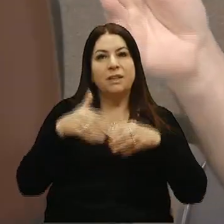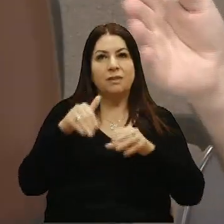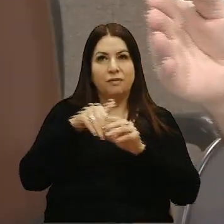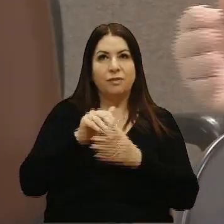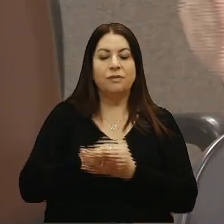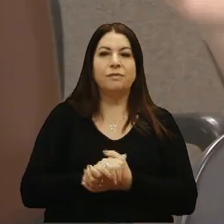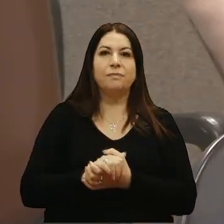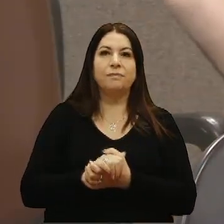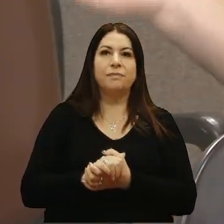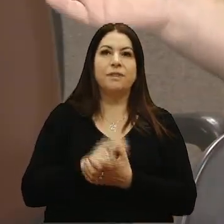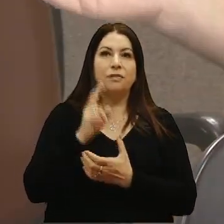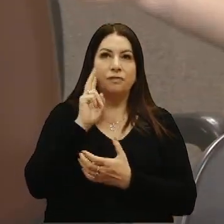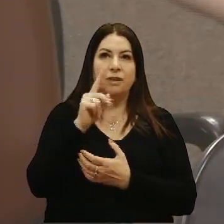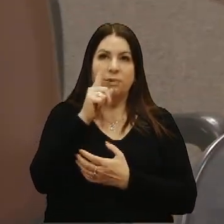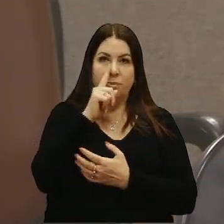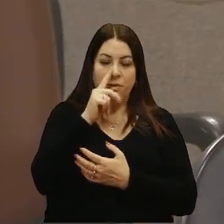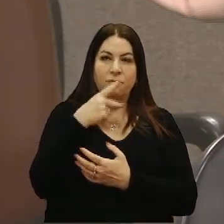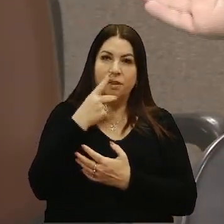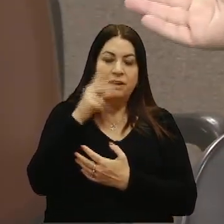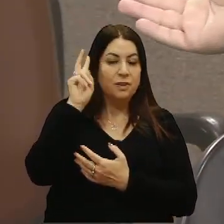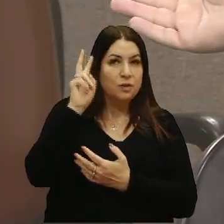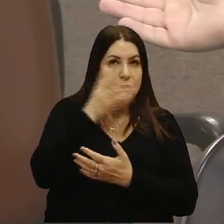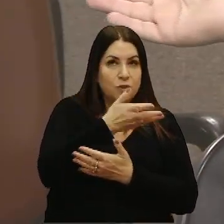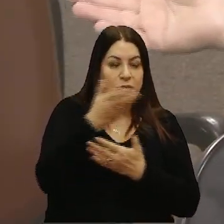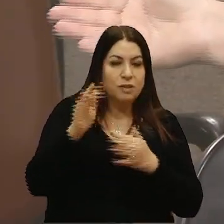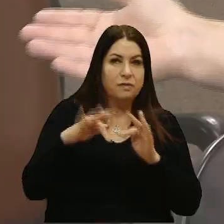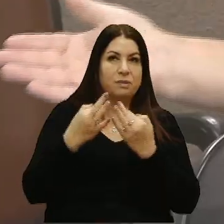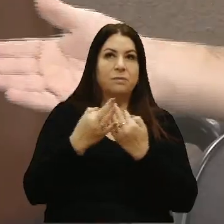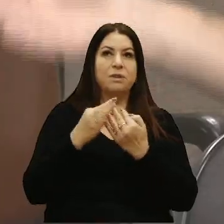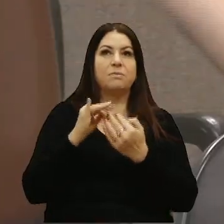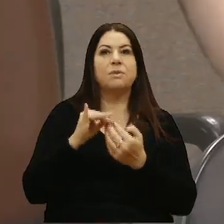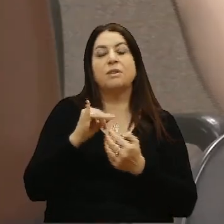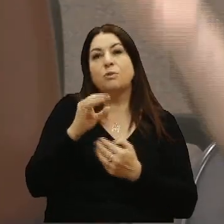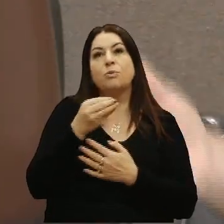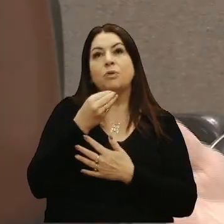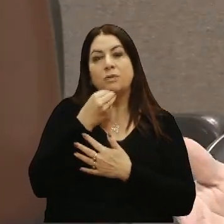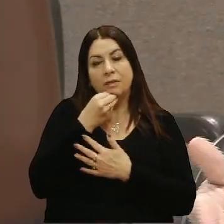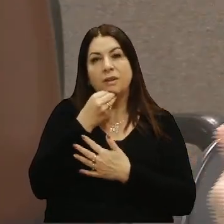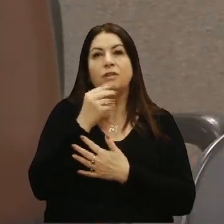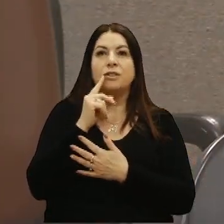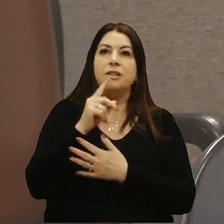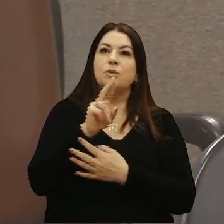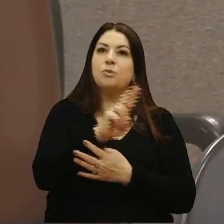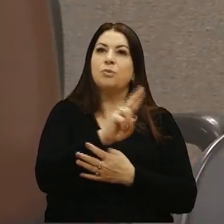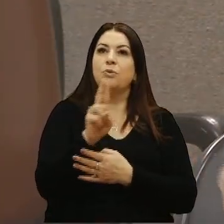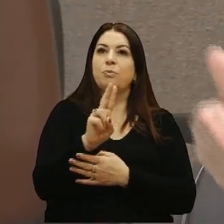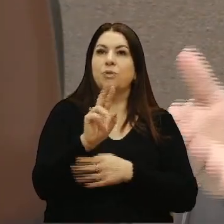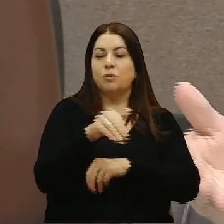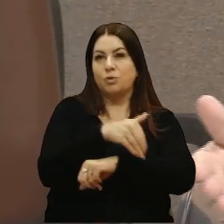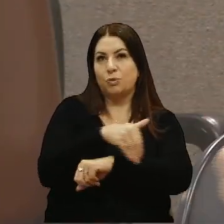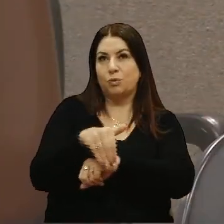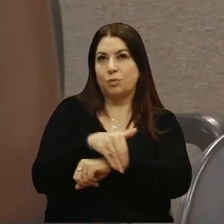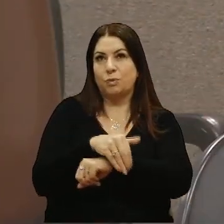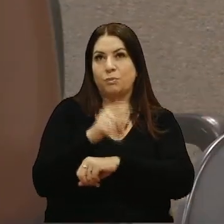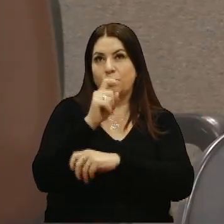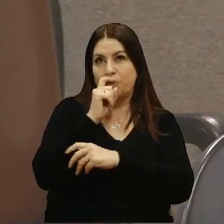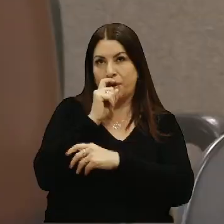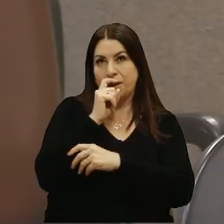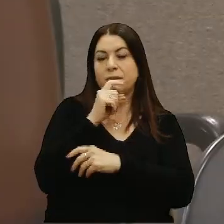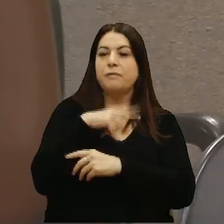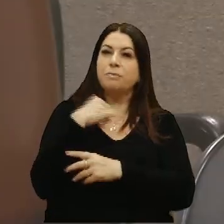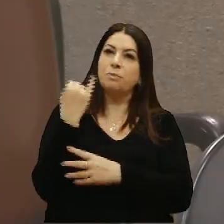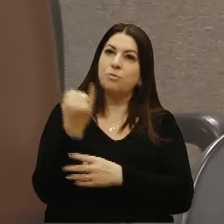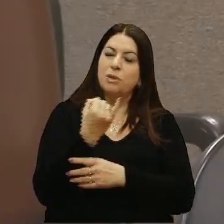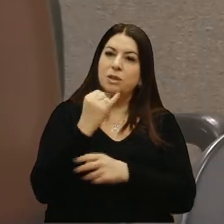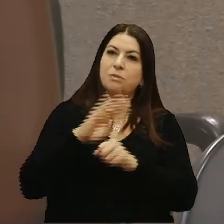Então, eu cresci vendo minha mãe falar da história dessa família, a qual eu tenho a oportunidade de dar o nome de 2 ruas para os pais, que foram pessoas importantes